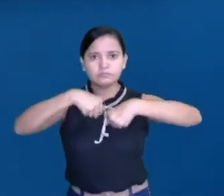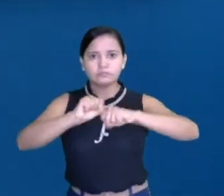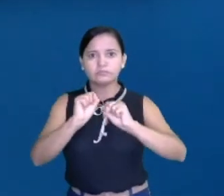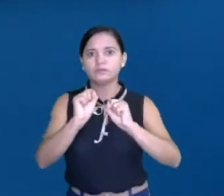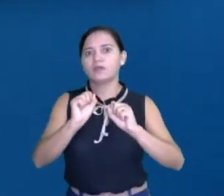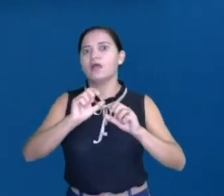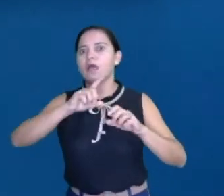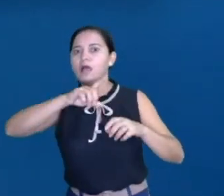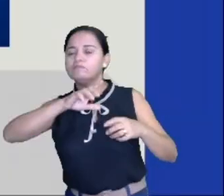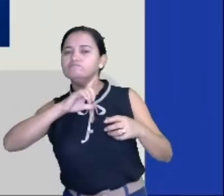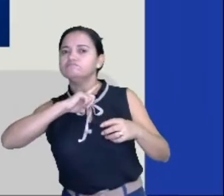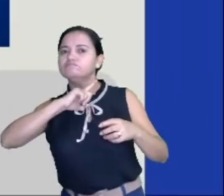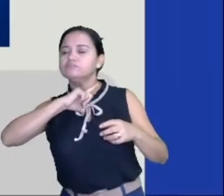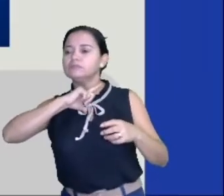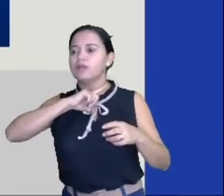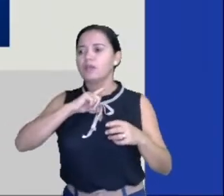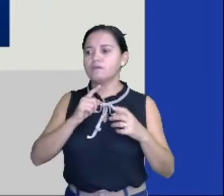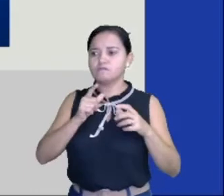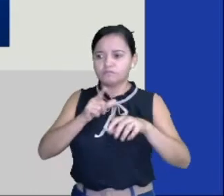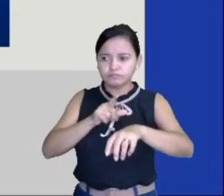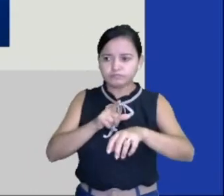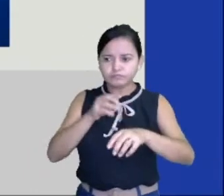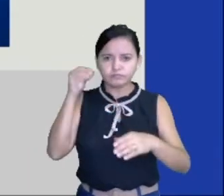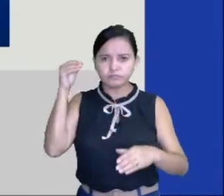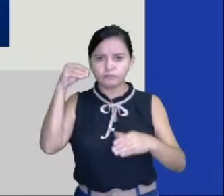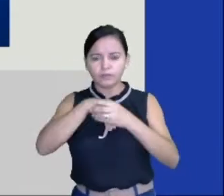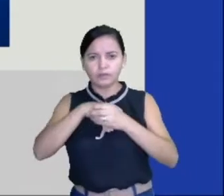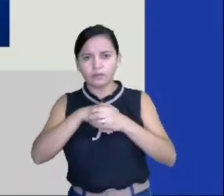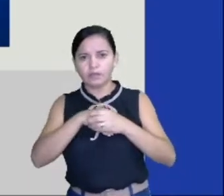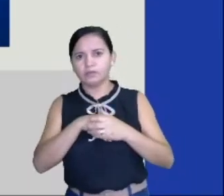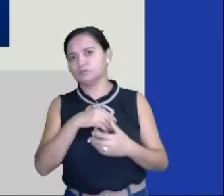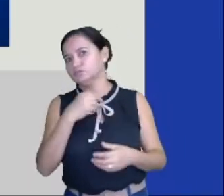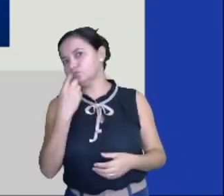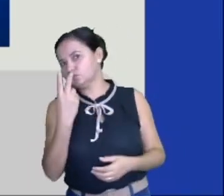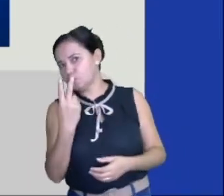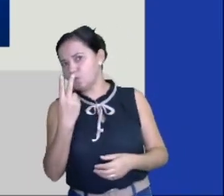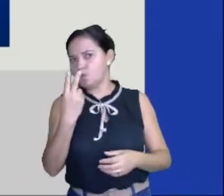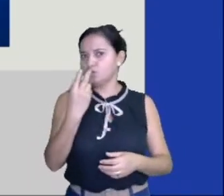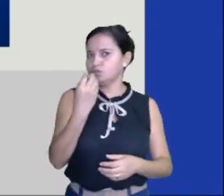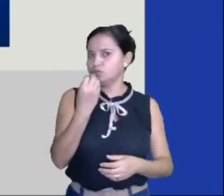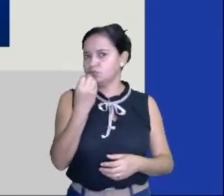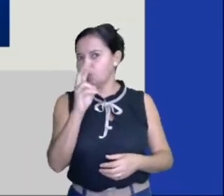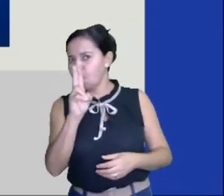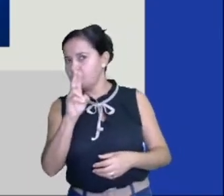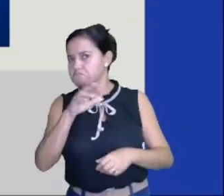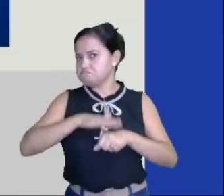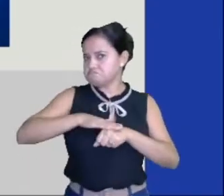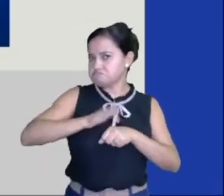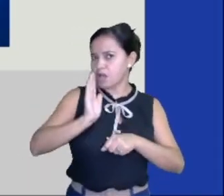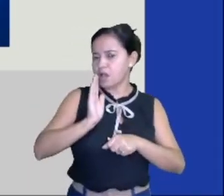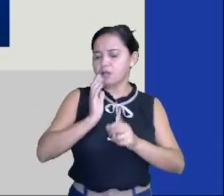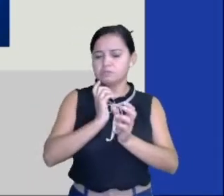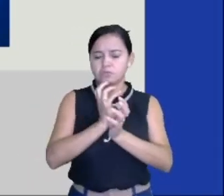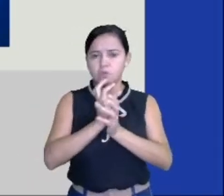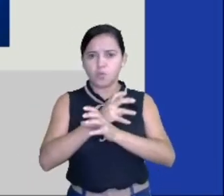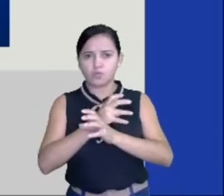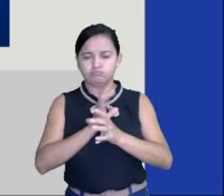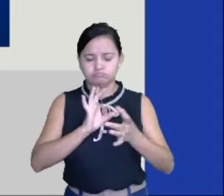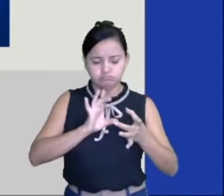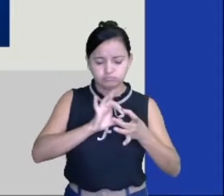articulações, pessoal, são os locais de dois ou mais ossos se unem. Nosso corpo possui